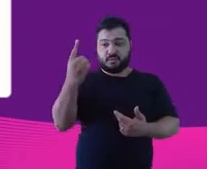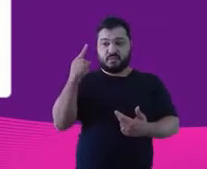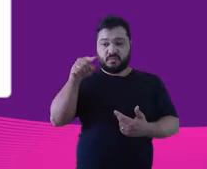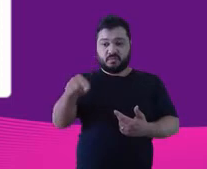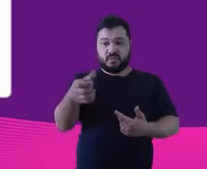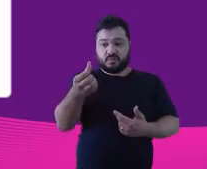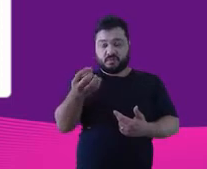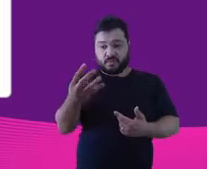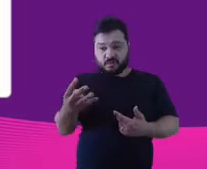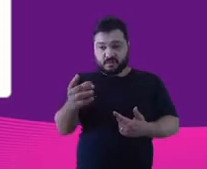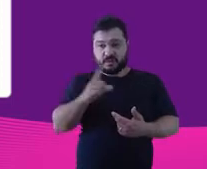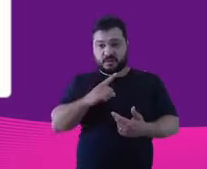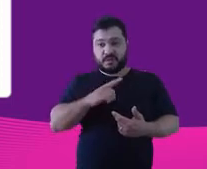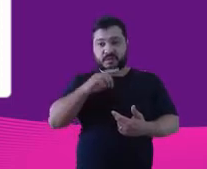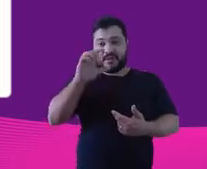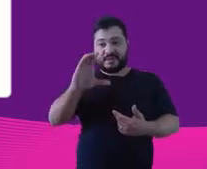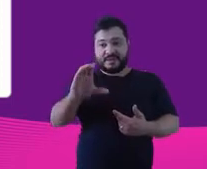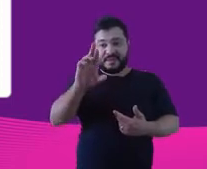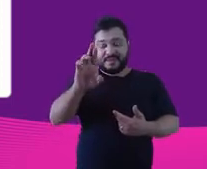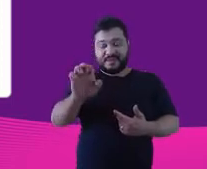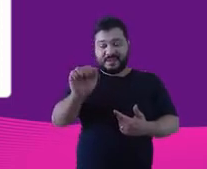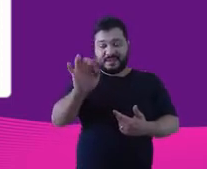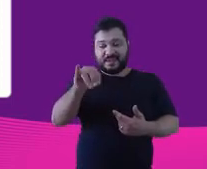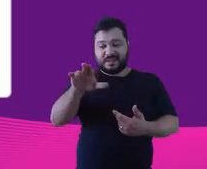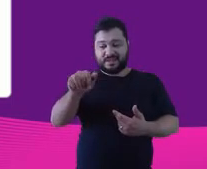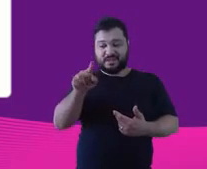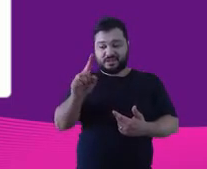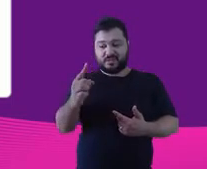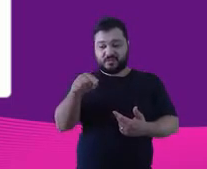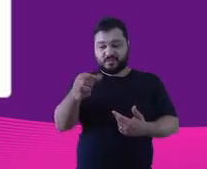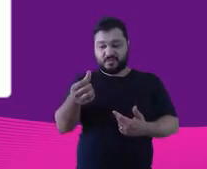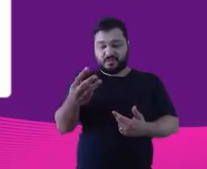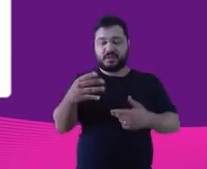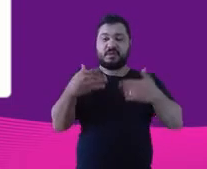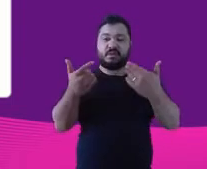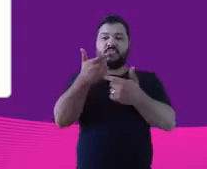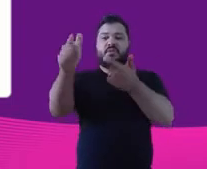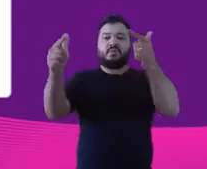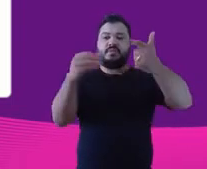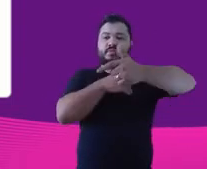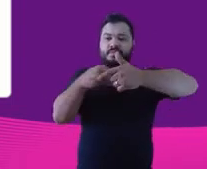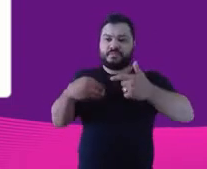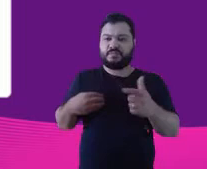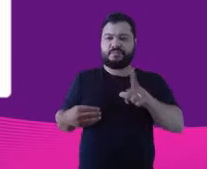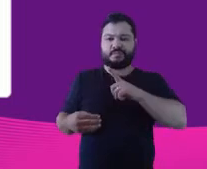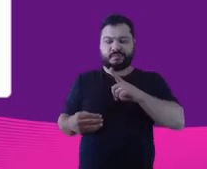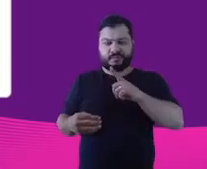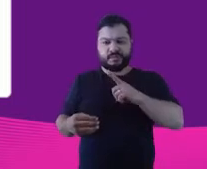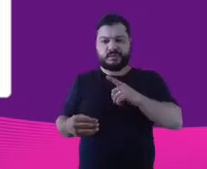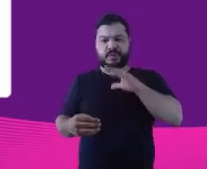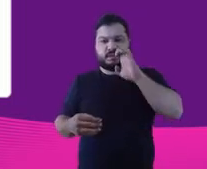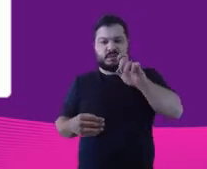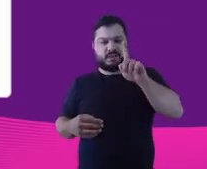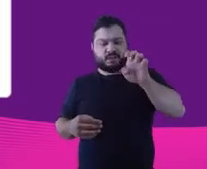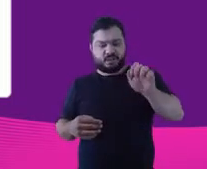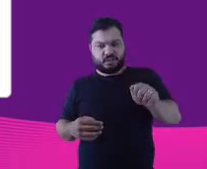uma creatinina de 1,3. Em relação aos outros exames, ele tinha uma IgA